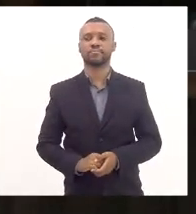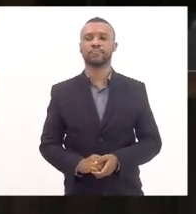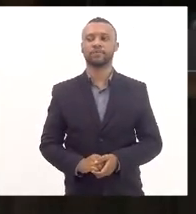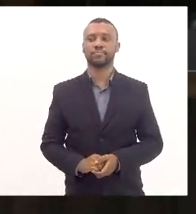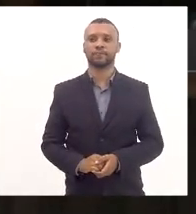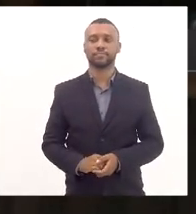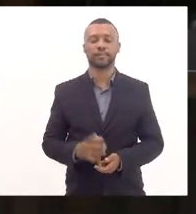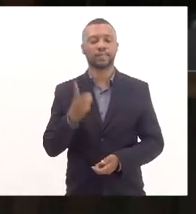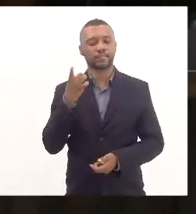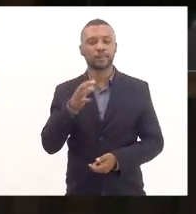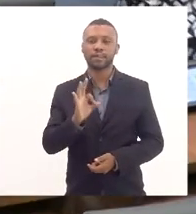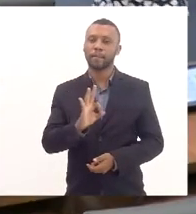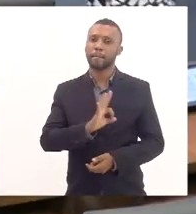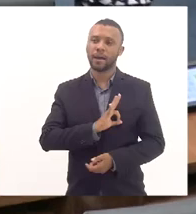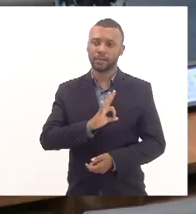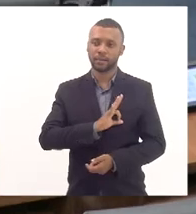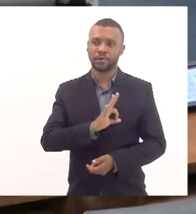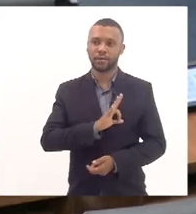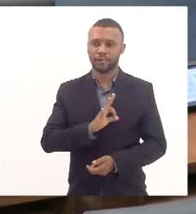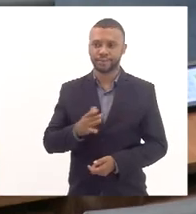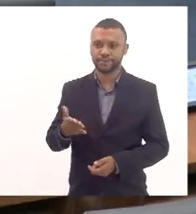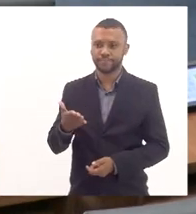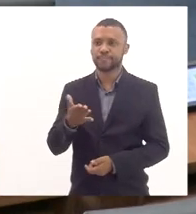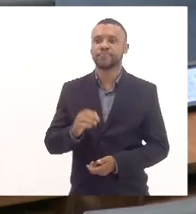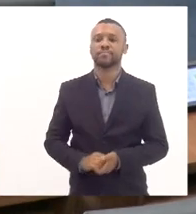o resultado da Marta Rocha